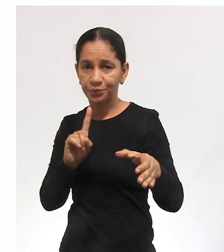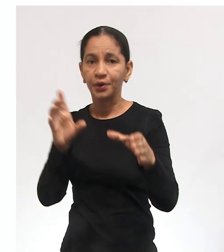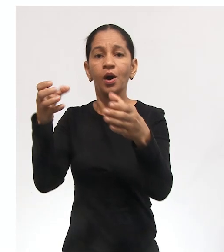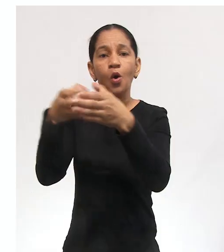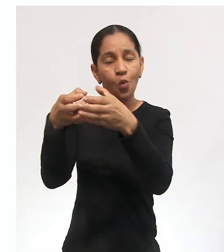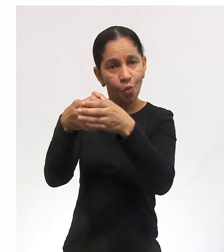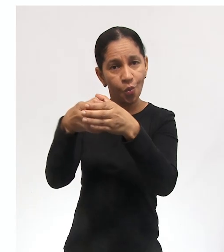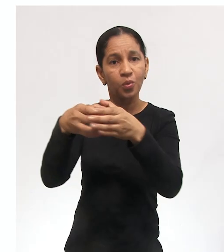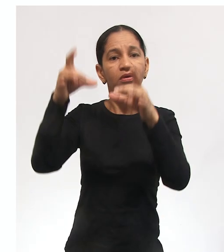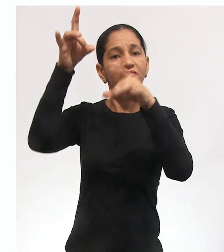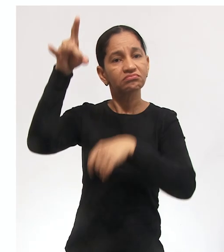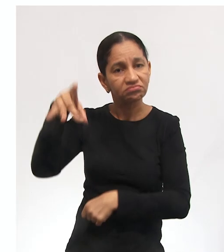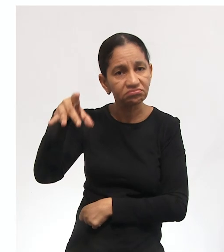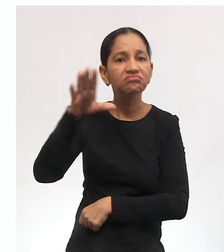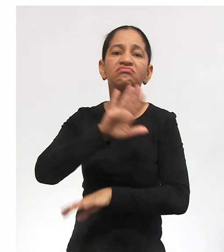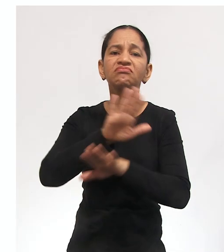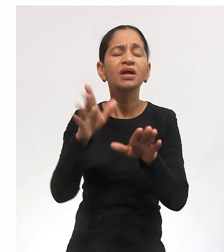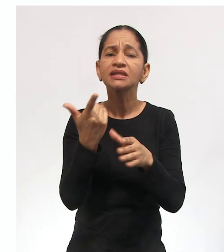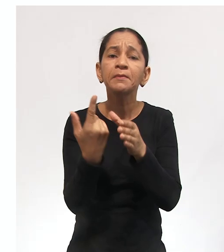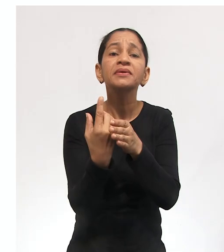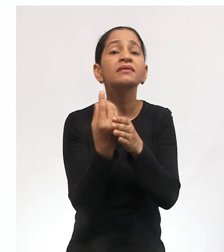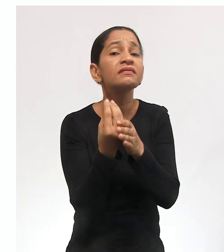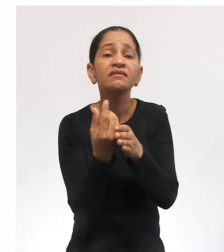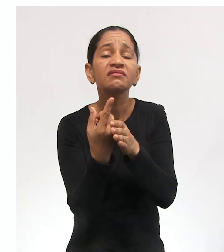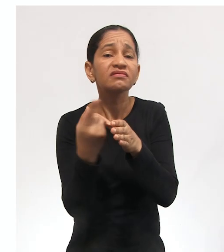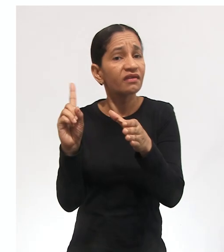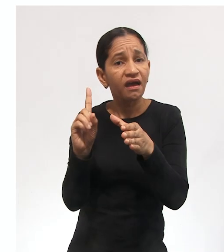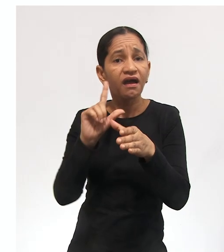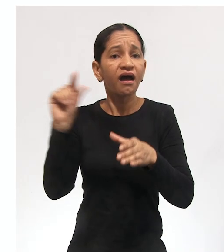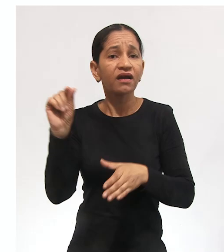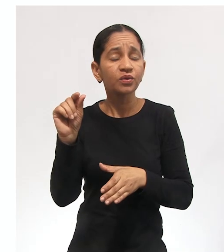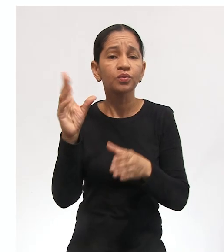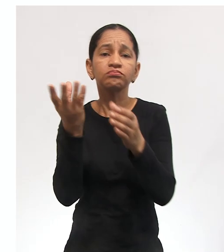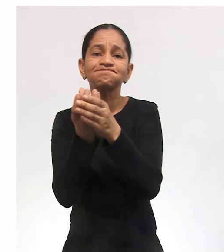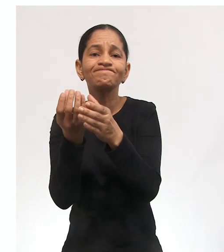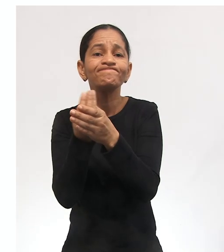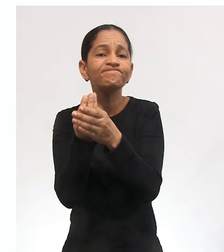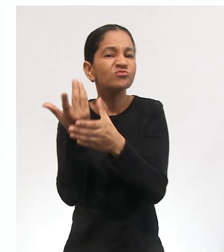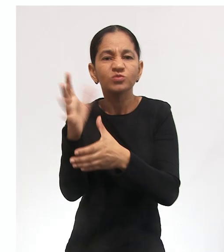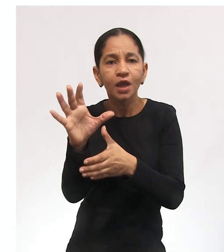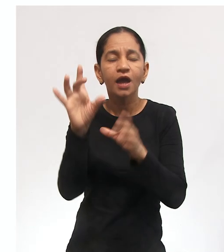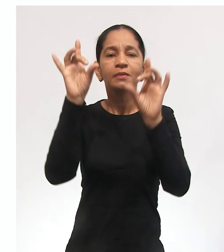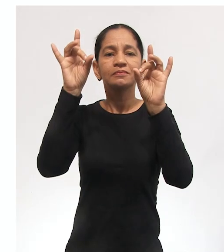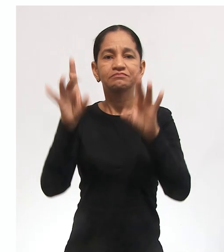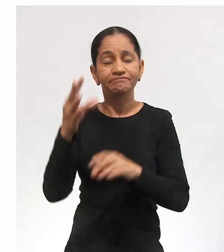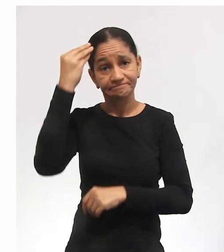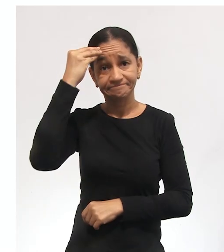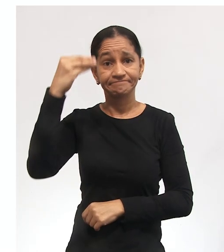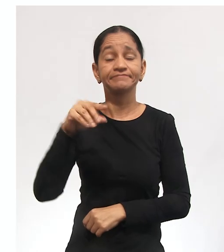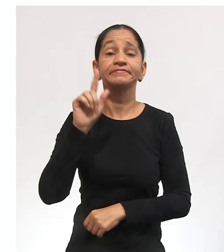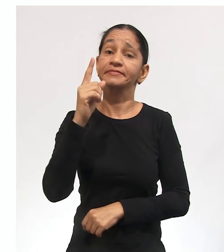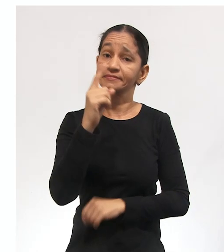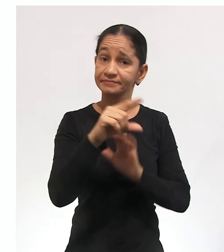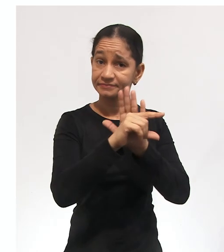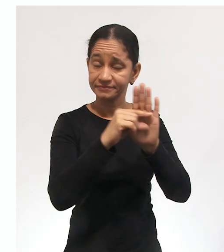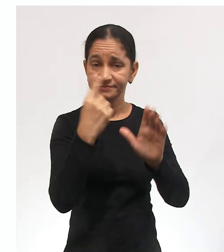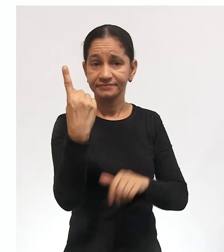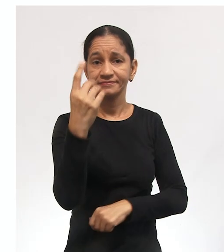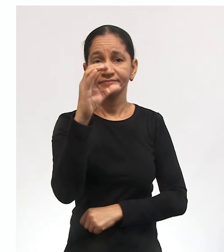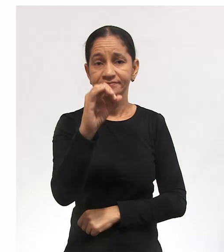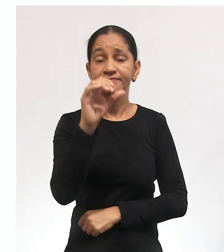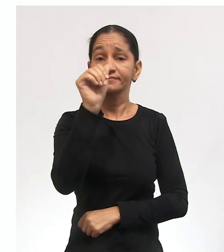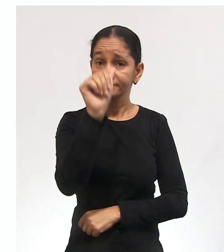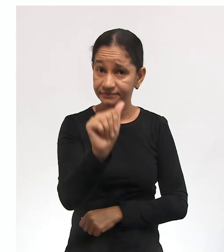sócio que deixa a sociedade, aquele sócio que não faz mais parte daquela empresa. Então, o artigo 10A é